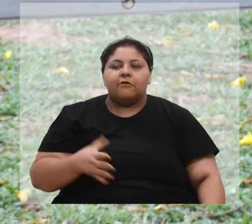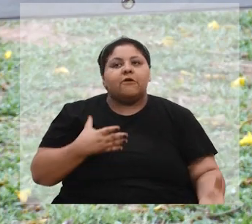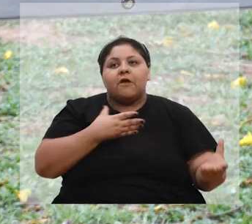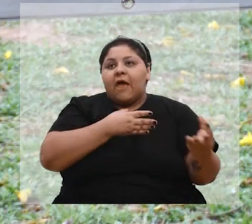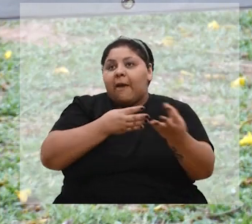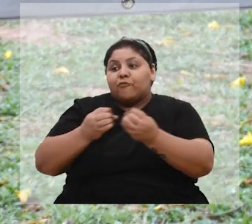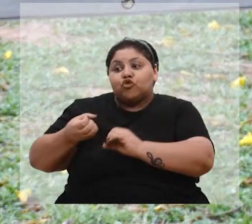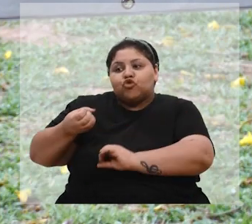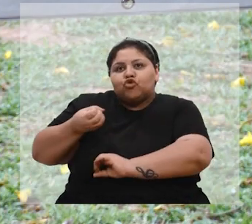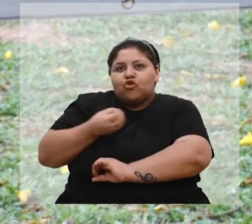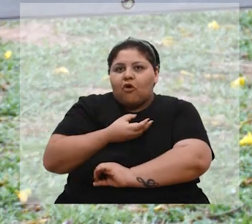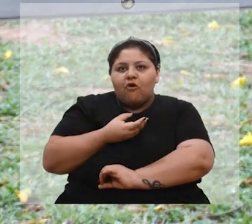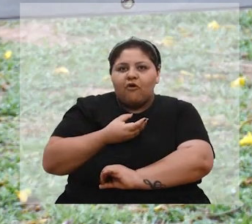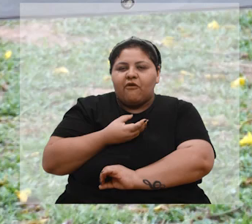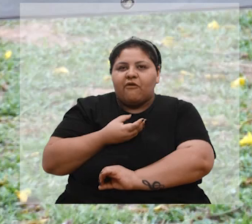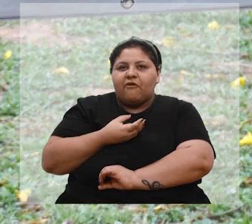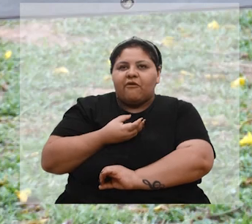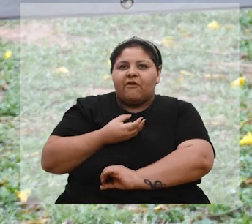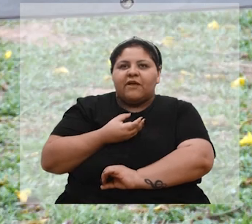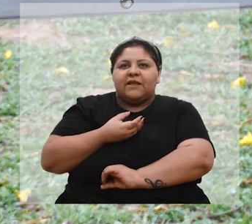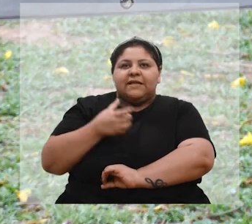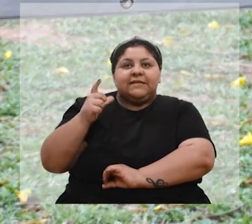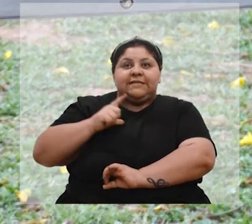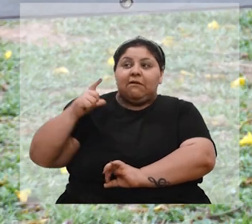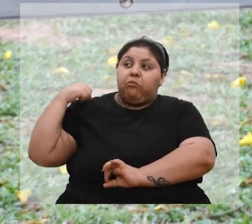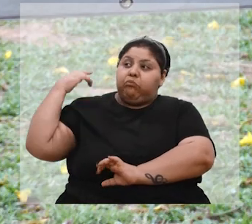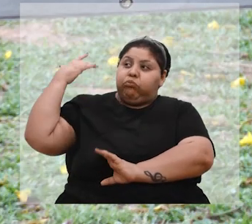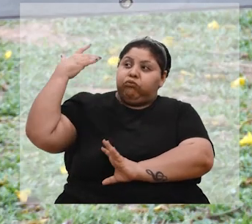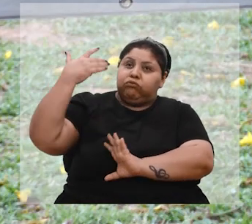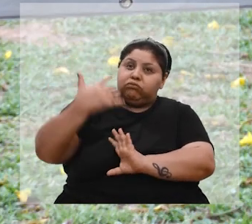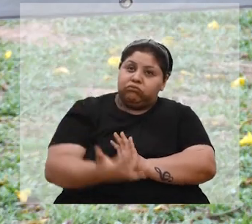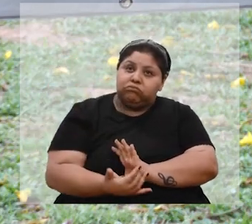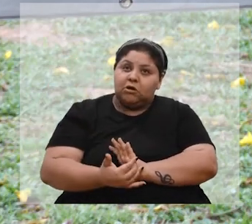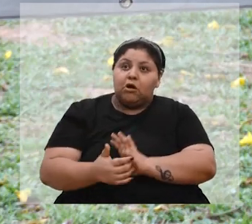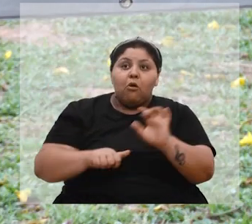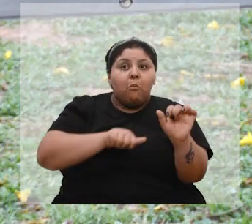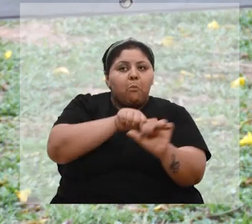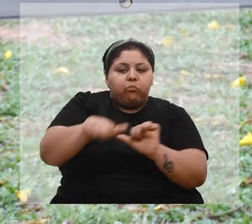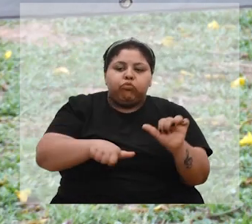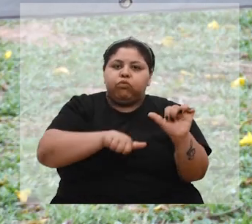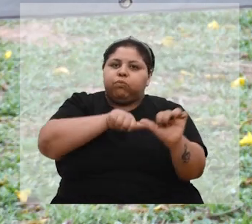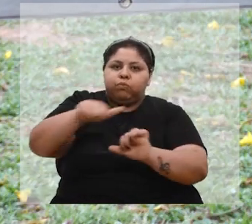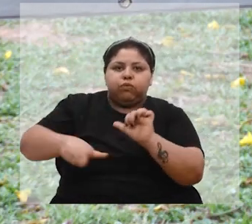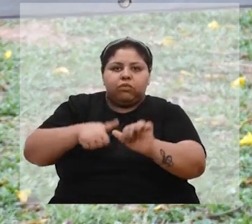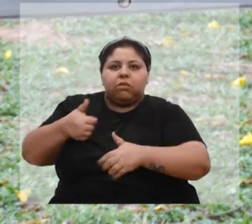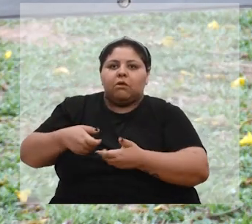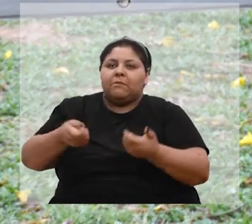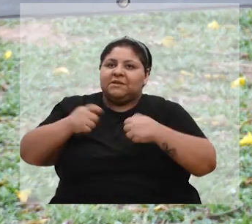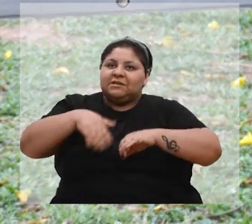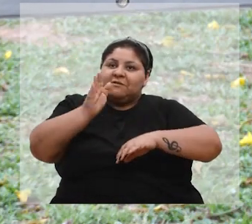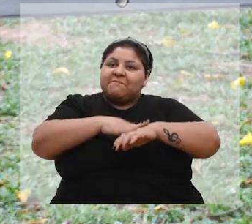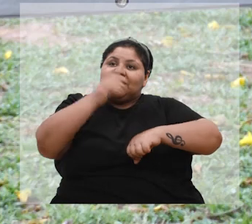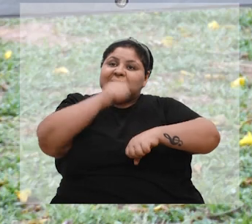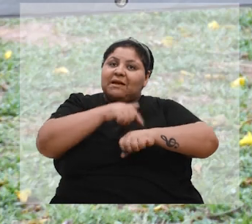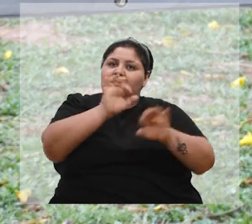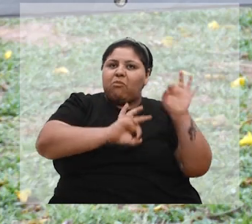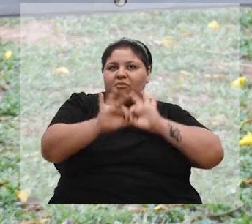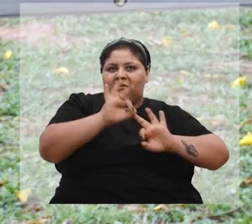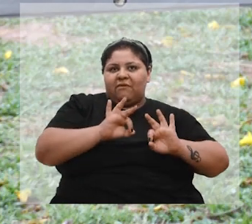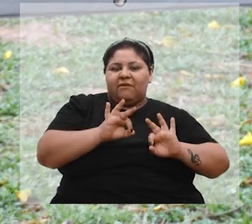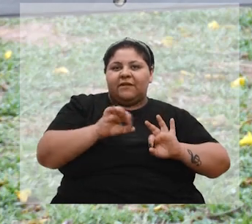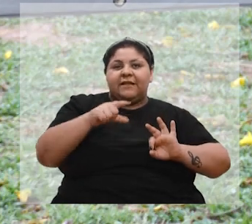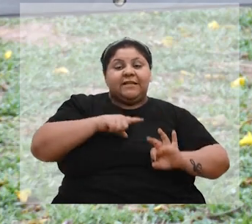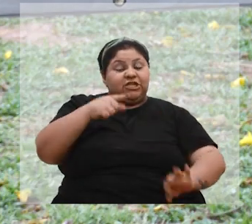no entanto, é muito recente, né? A gente não se cura de muitas coisas de uma geração para outra. Precisa de muito mais tempo para